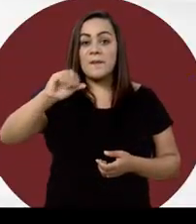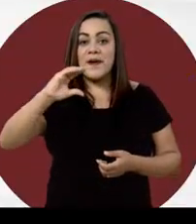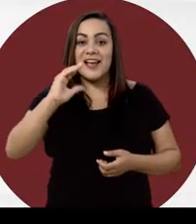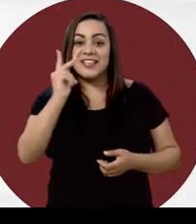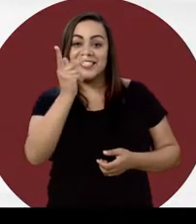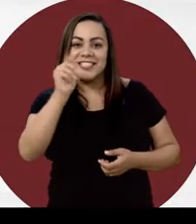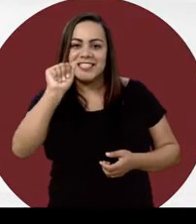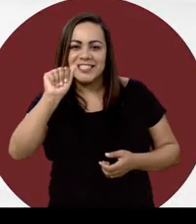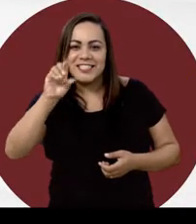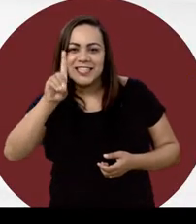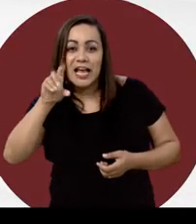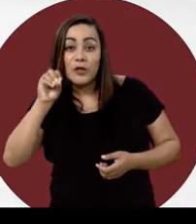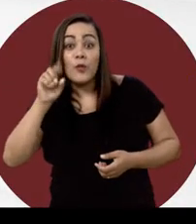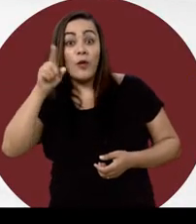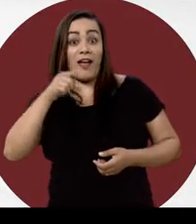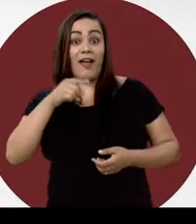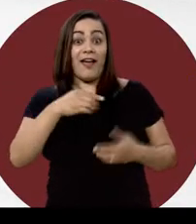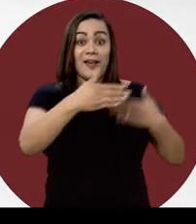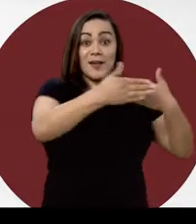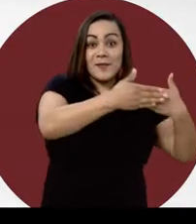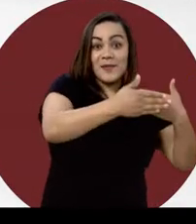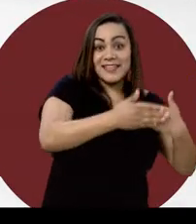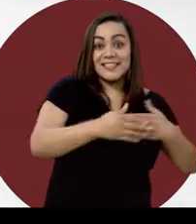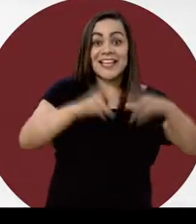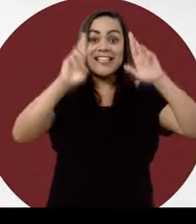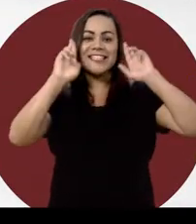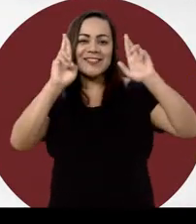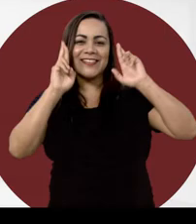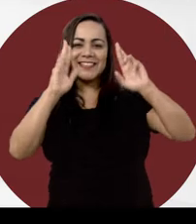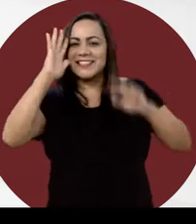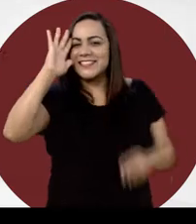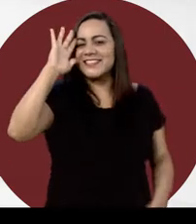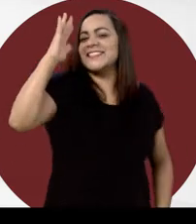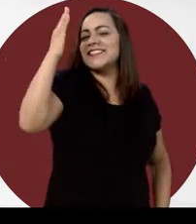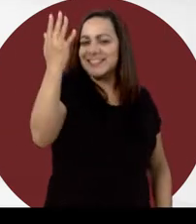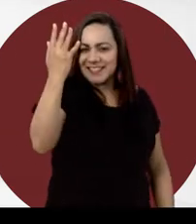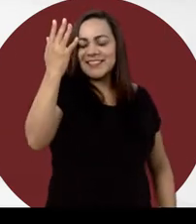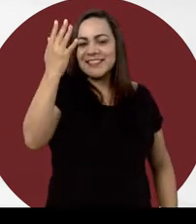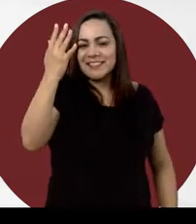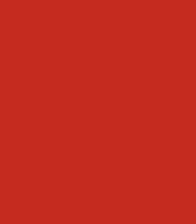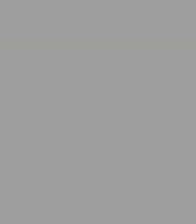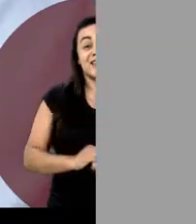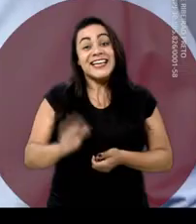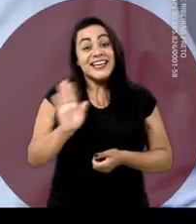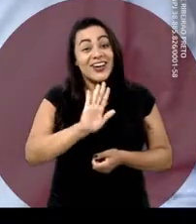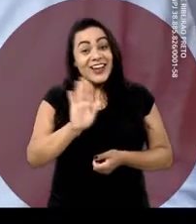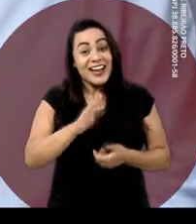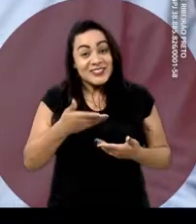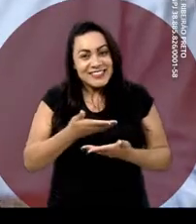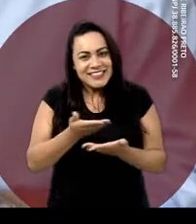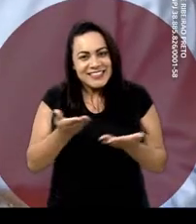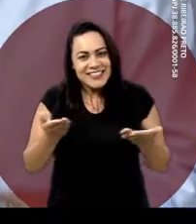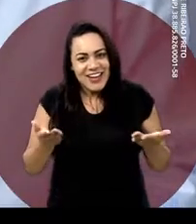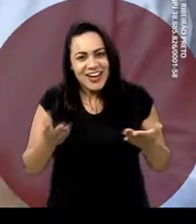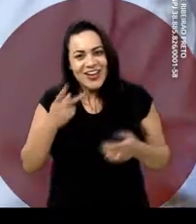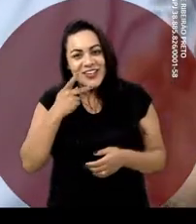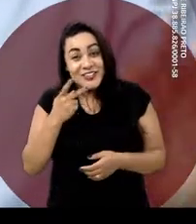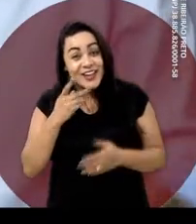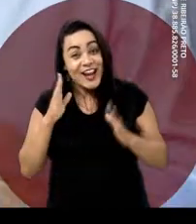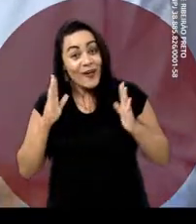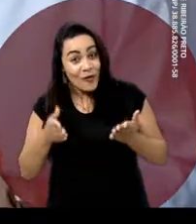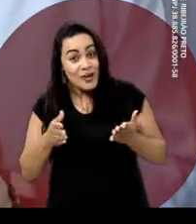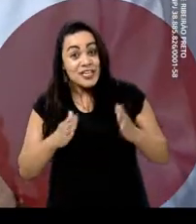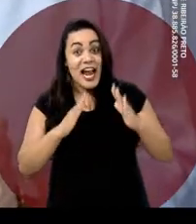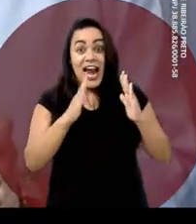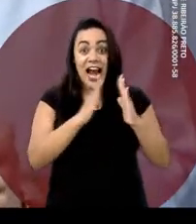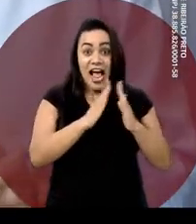Machado é para Ribeirão a esperança, a solução. Olá, minha gente. Vamos falar